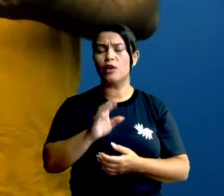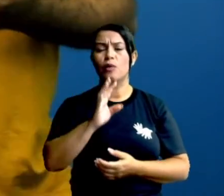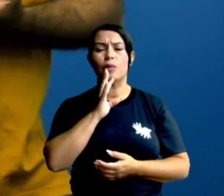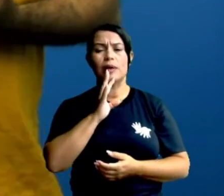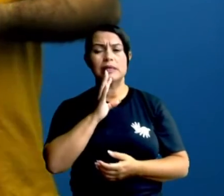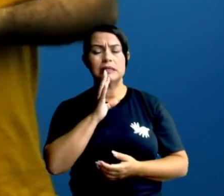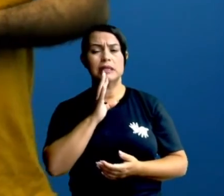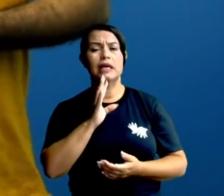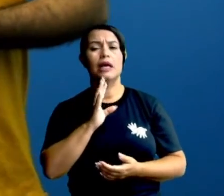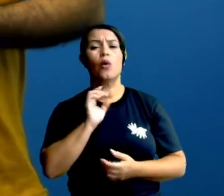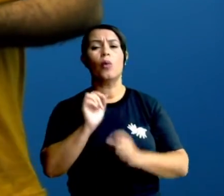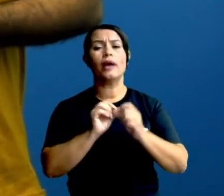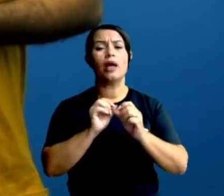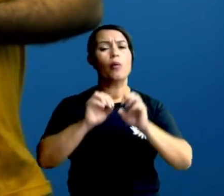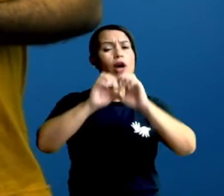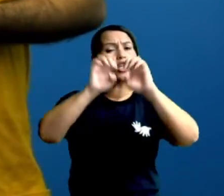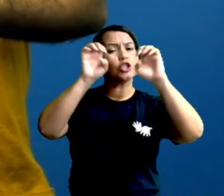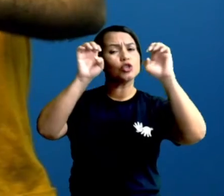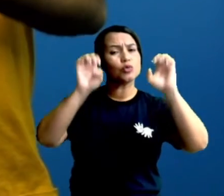mais estrutural,